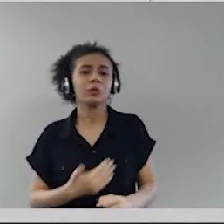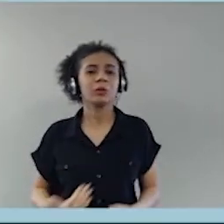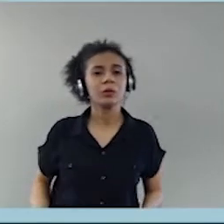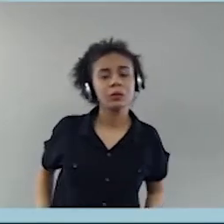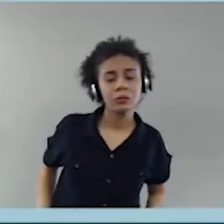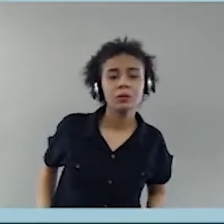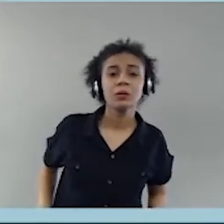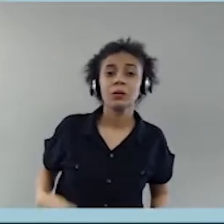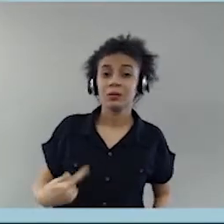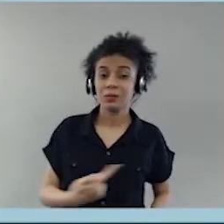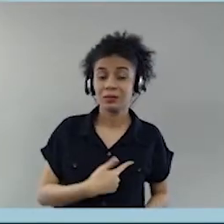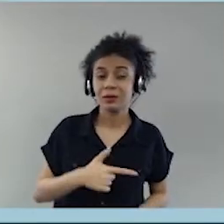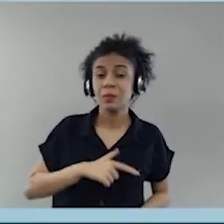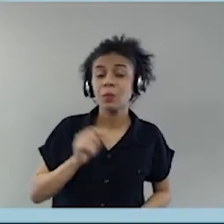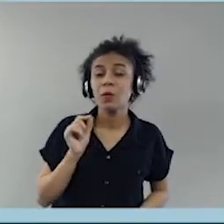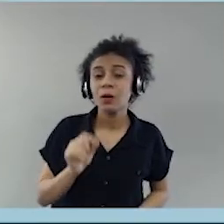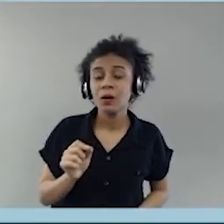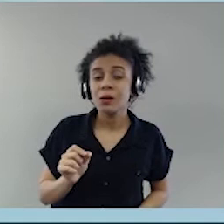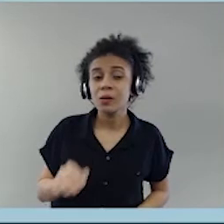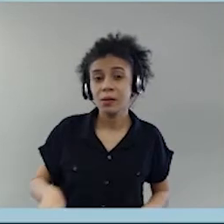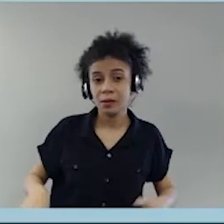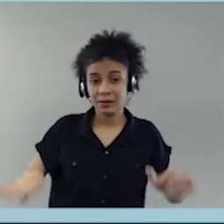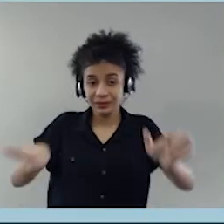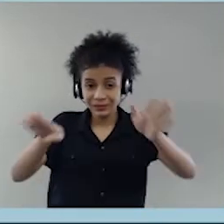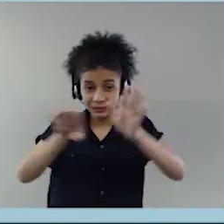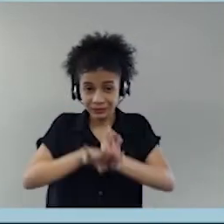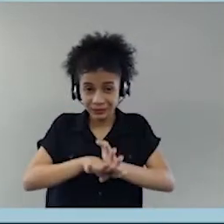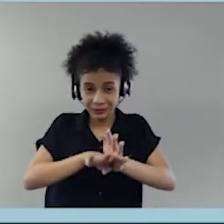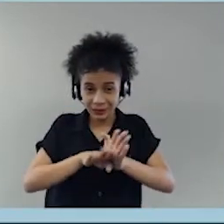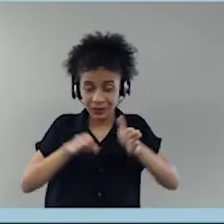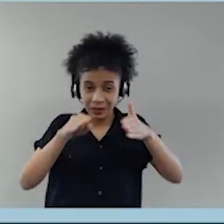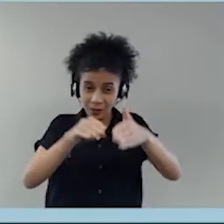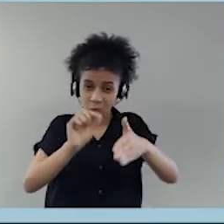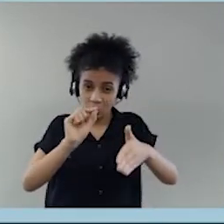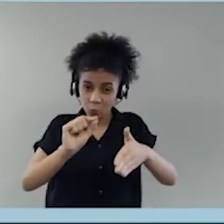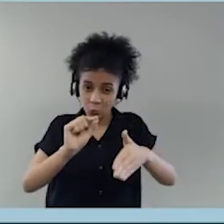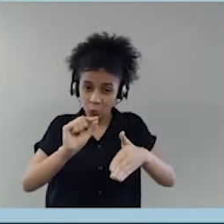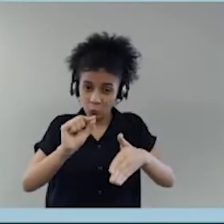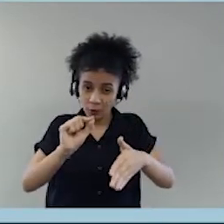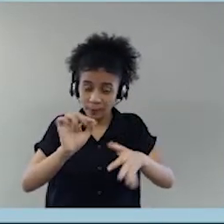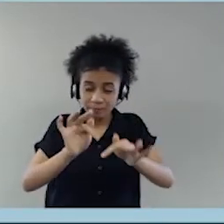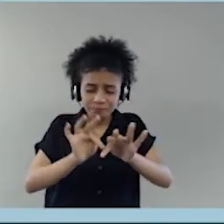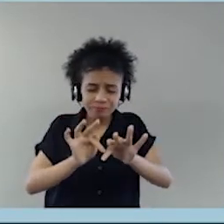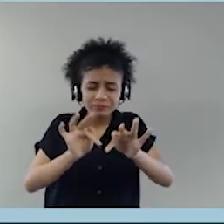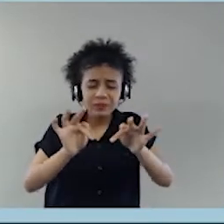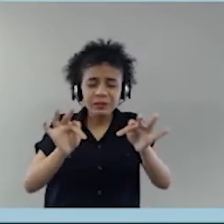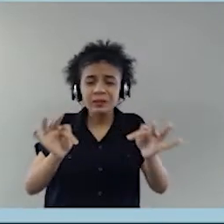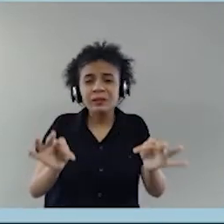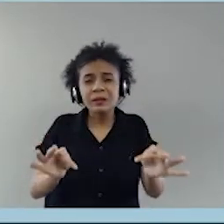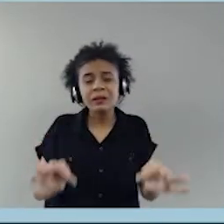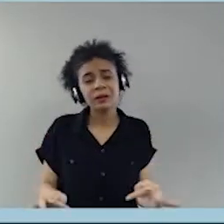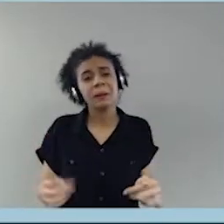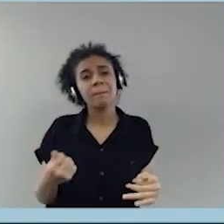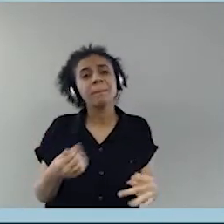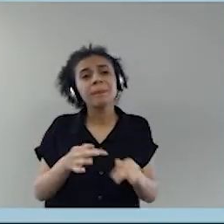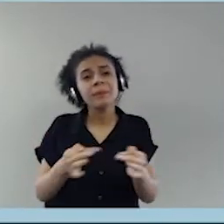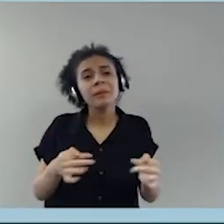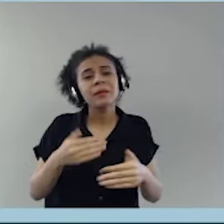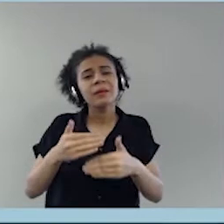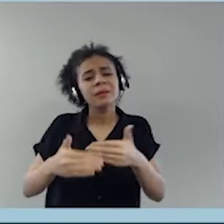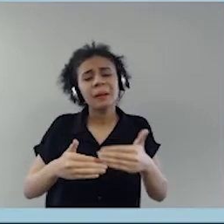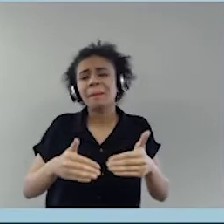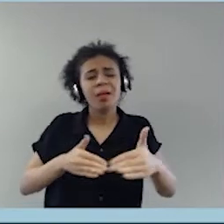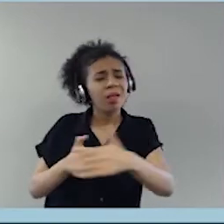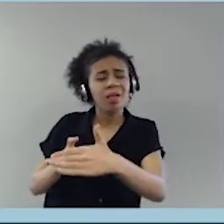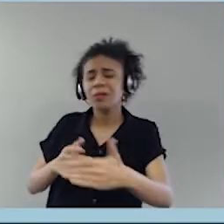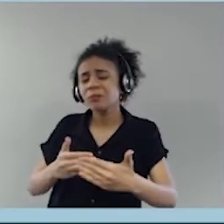ou seja, nós temos que chegar ao ponto de simplificar esse processo